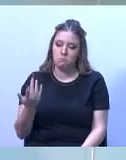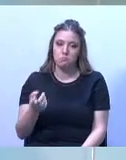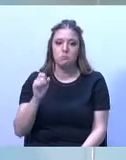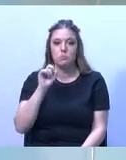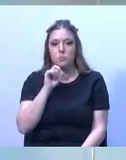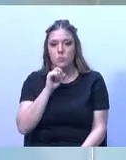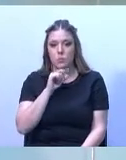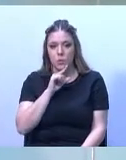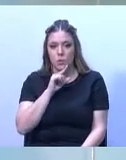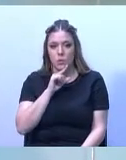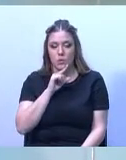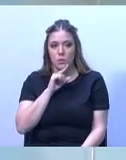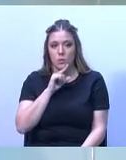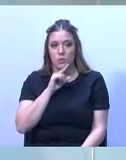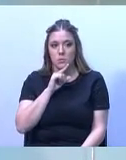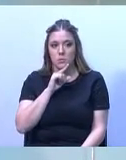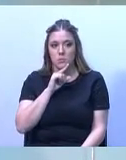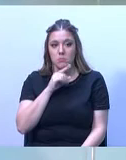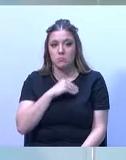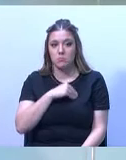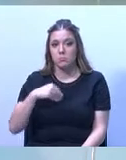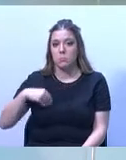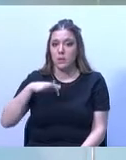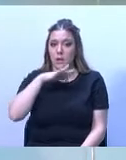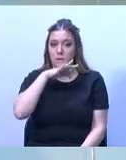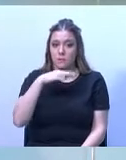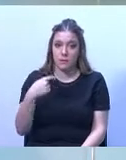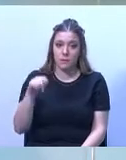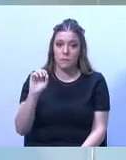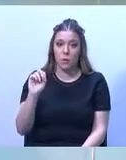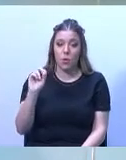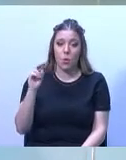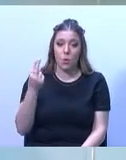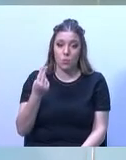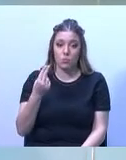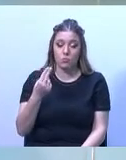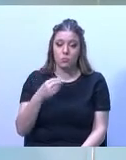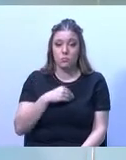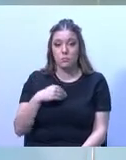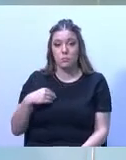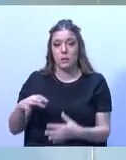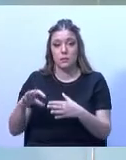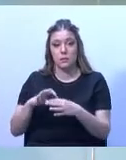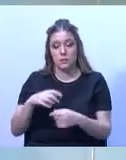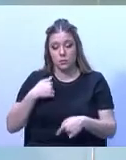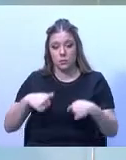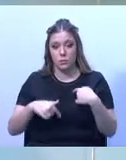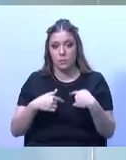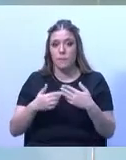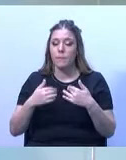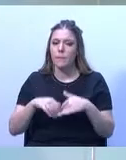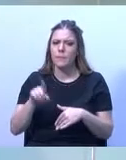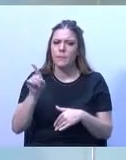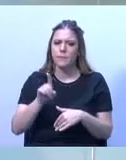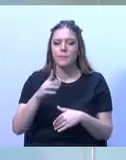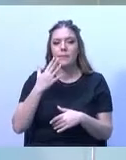provavelmente recomendar-lhe a ir ao seu médico de família ou eventualmente a um cirurgião vascular, mas se calhar numa primeira fase tentar